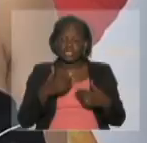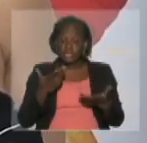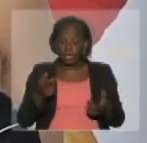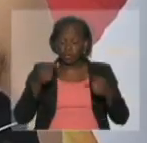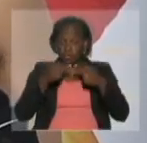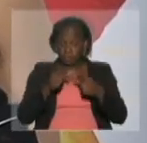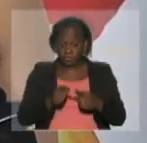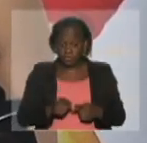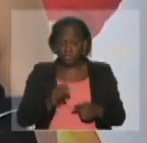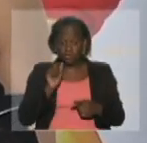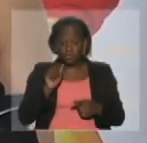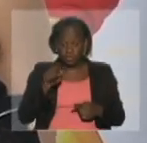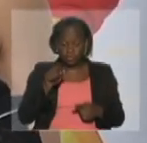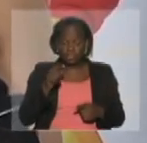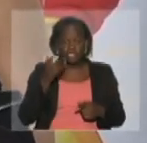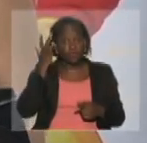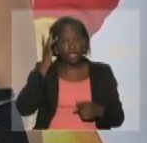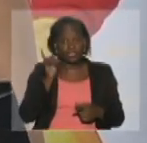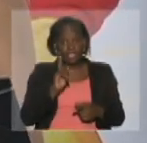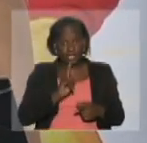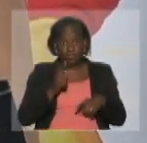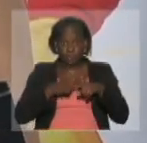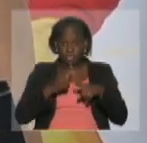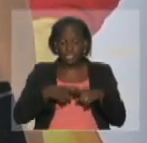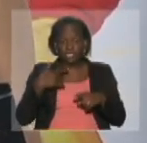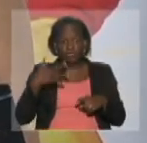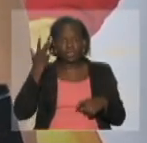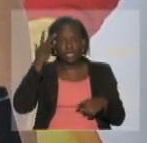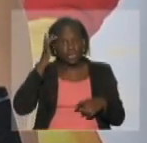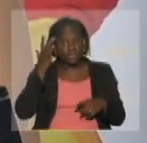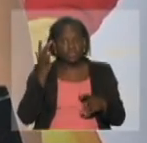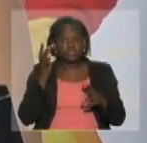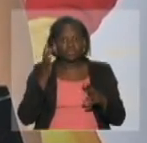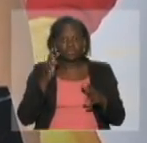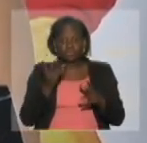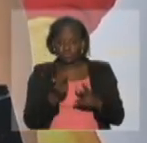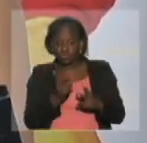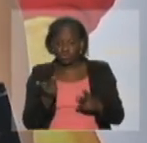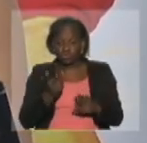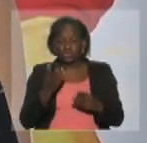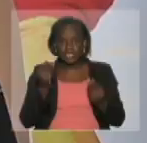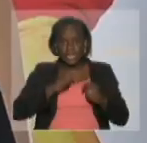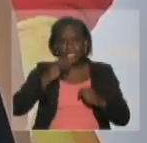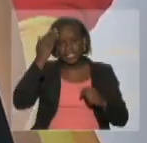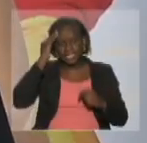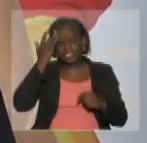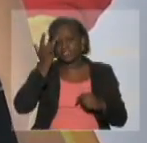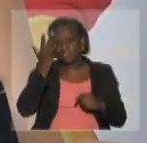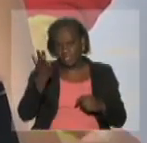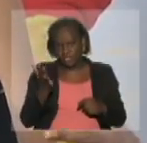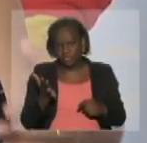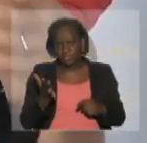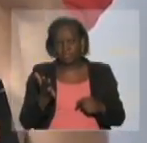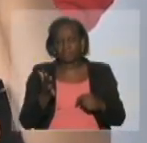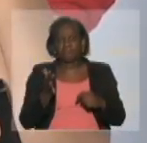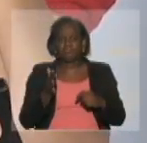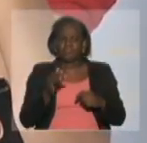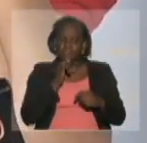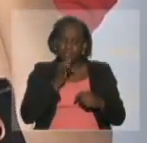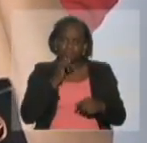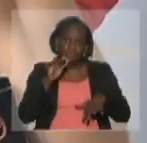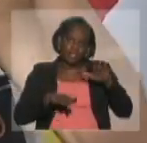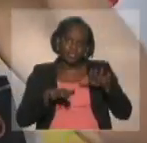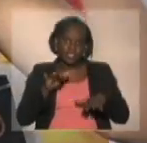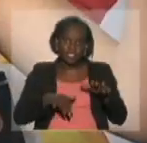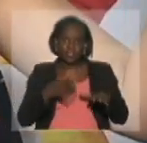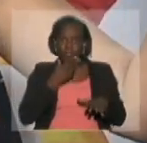sentido aqui, eu acho que não, porque assim, eu considero as duas muito compreensíveis, assim, não é como talvez